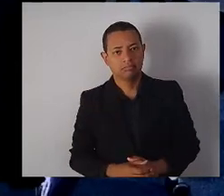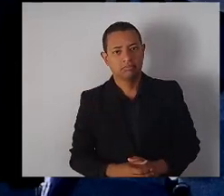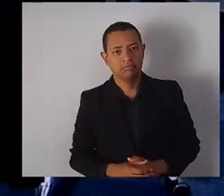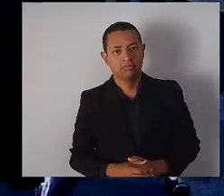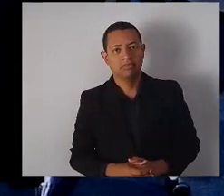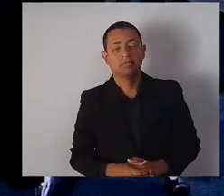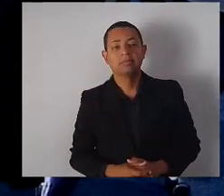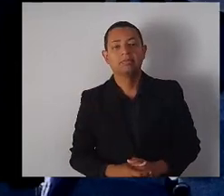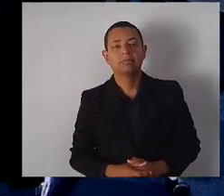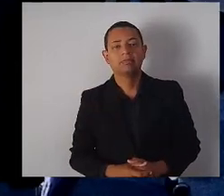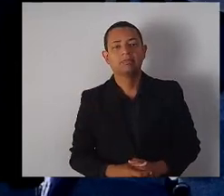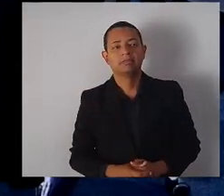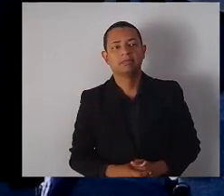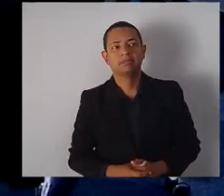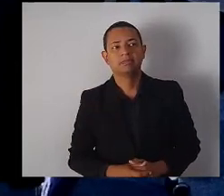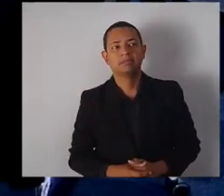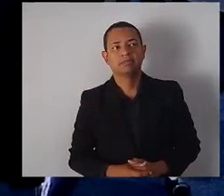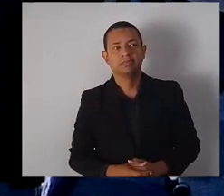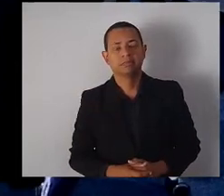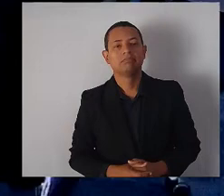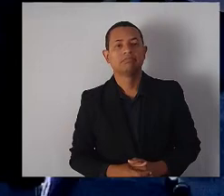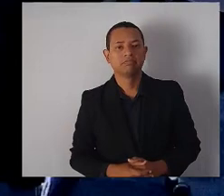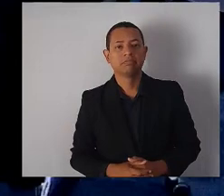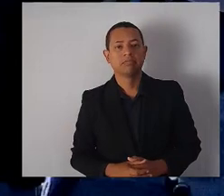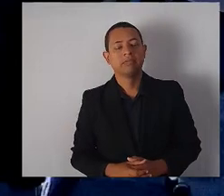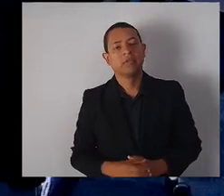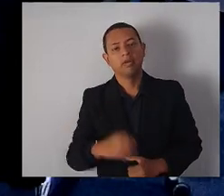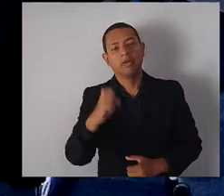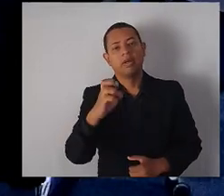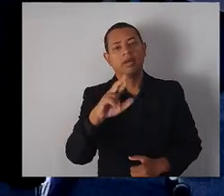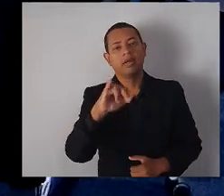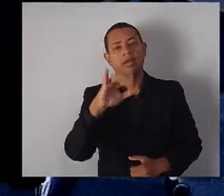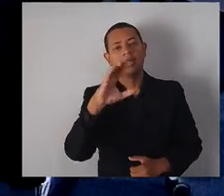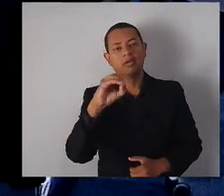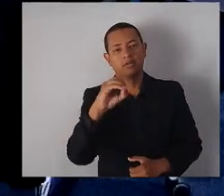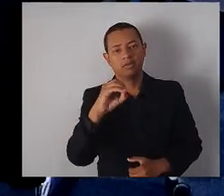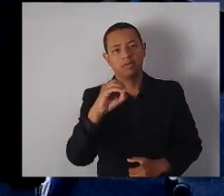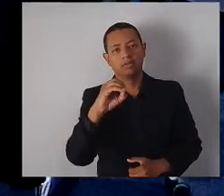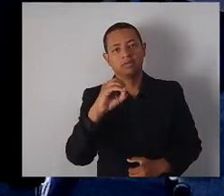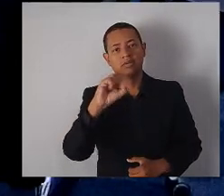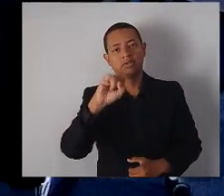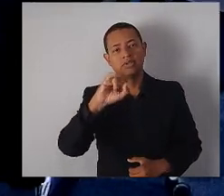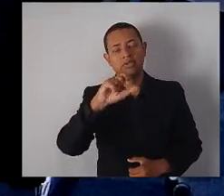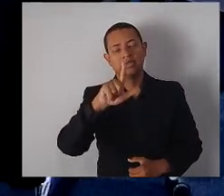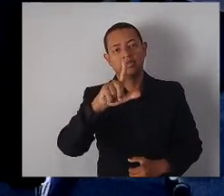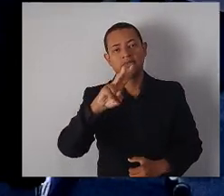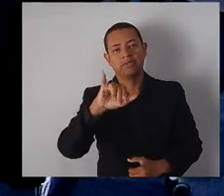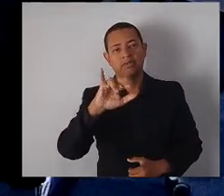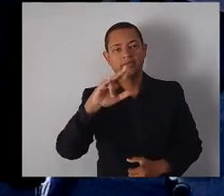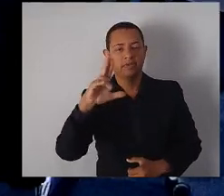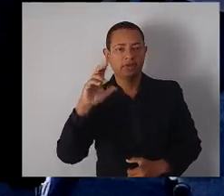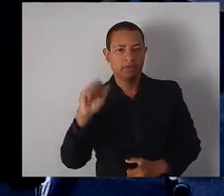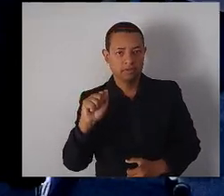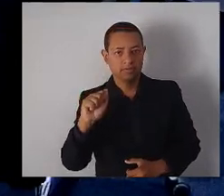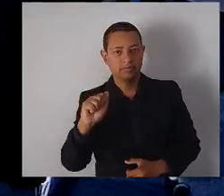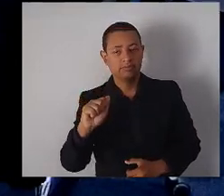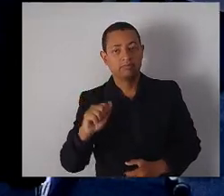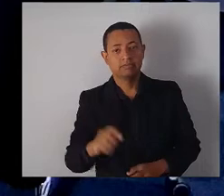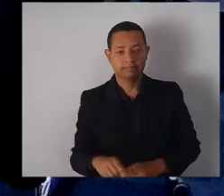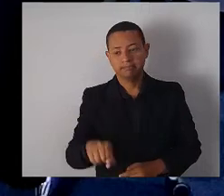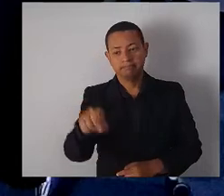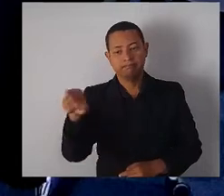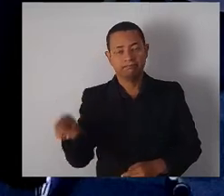Desembargador Érico Carvalho Silveira, do meu lado direito à frente, e o